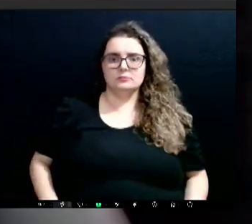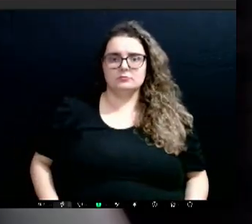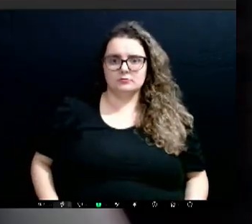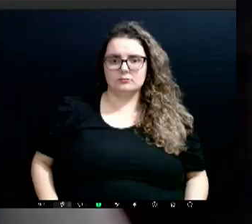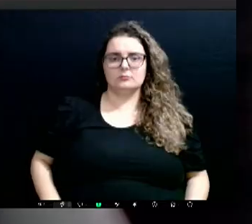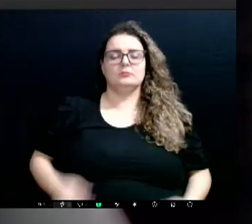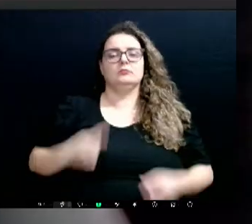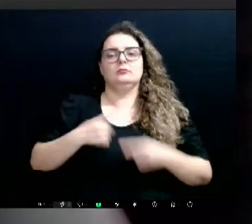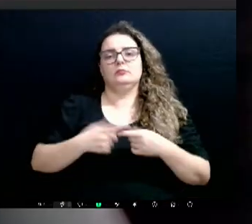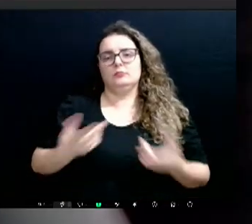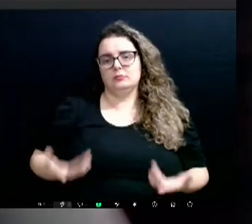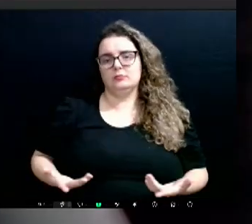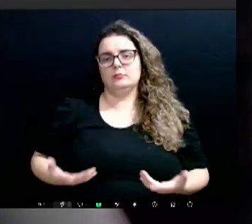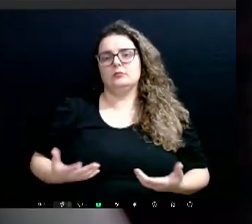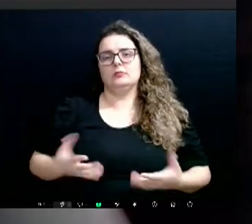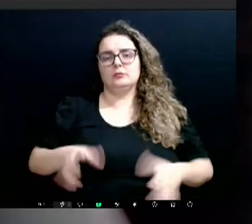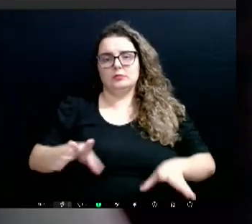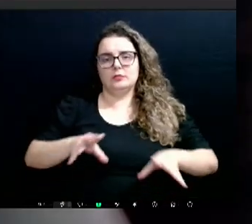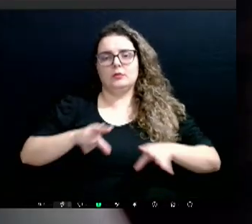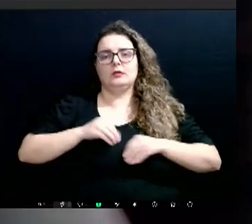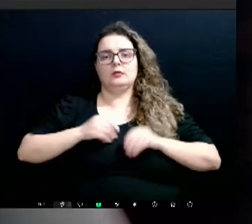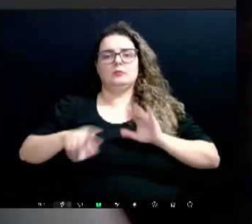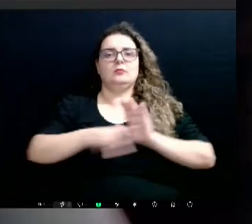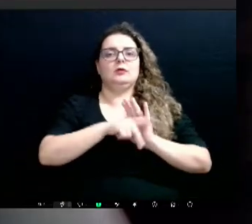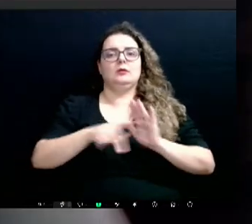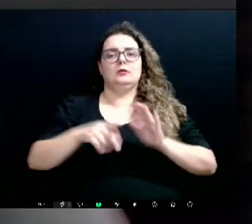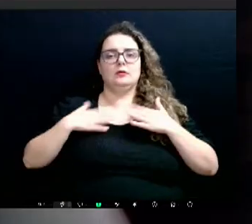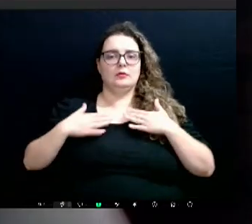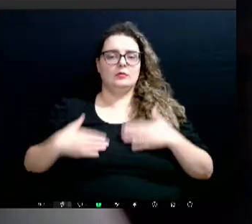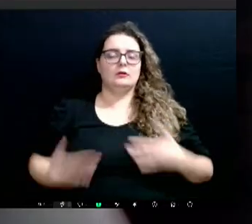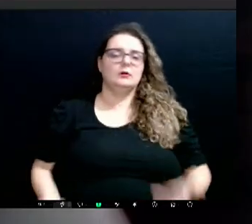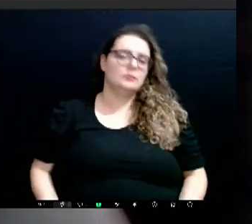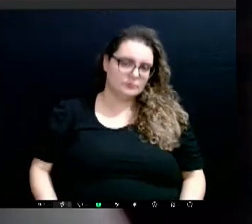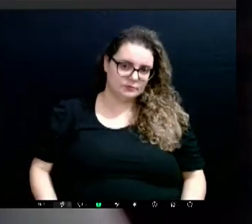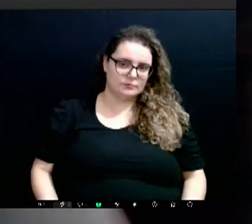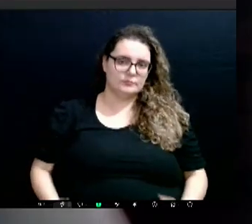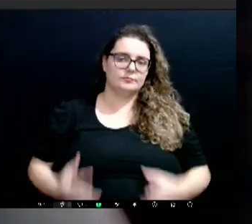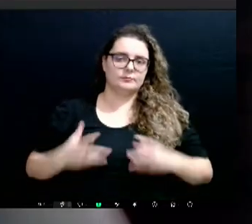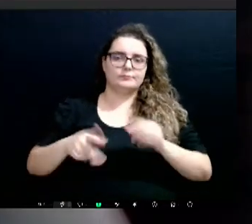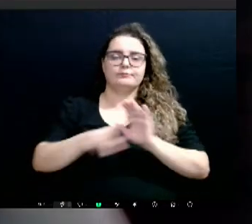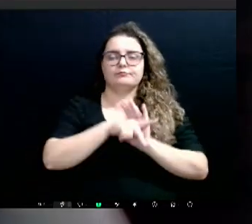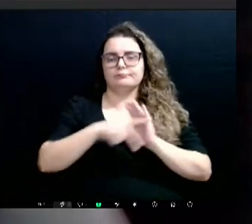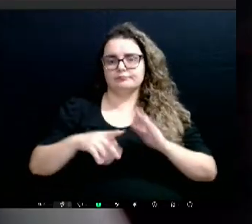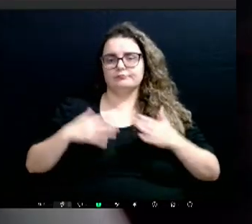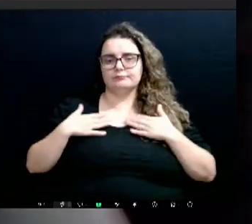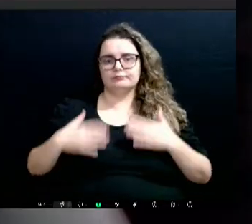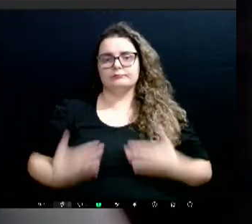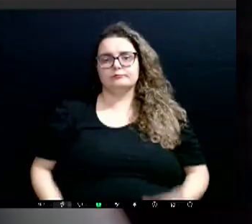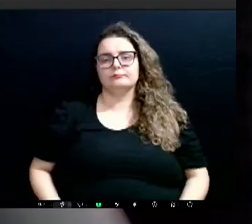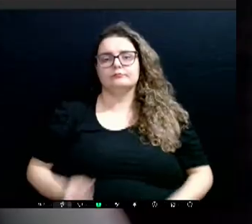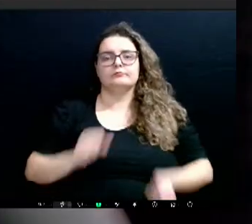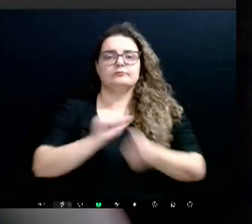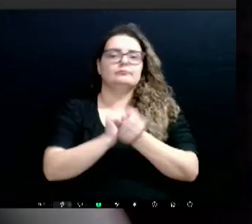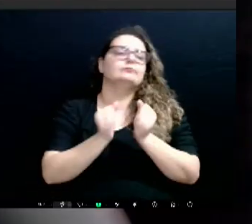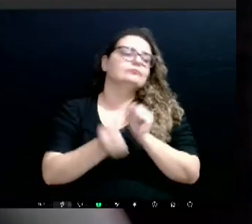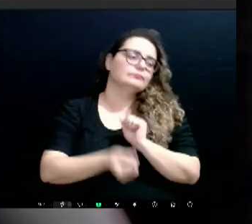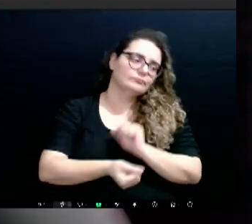está incorporado, faz parte de você. Então, tudo aquilo que faz parte da gente, a gente se adaptou, para não dizer que